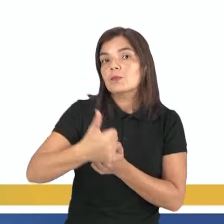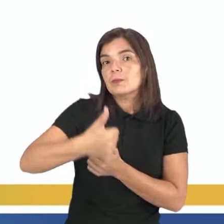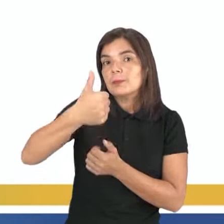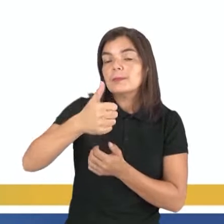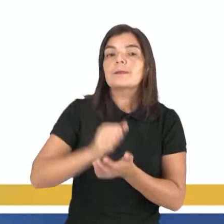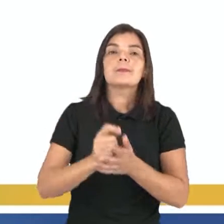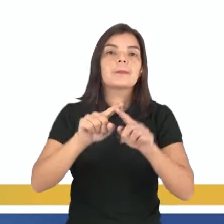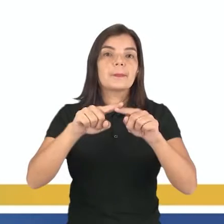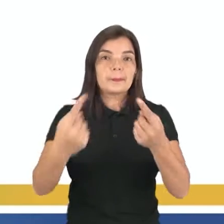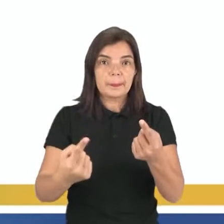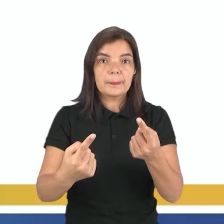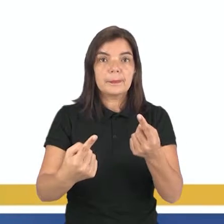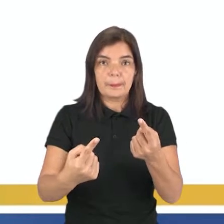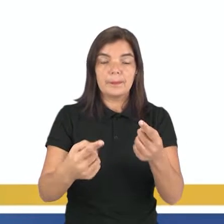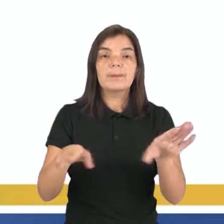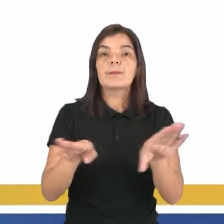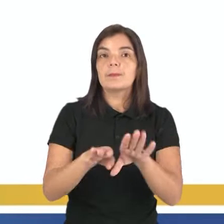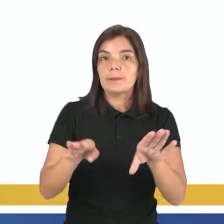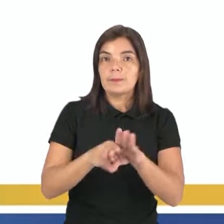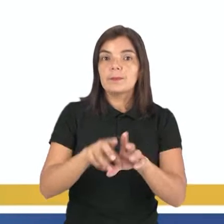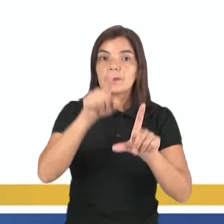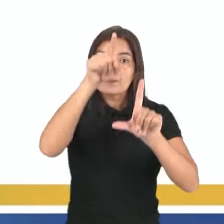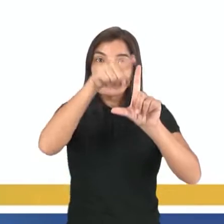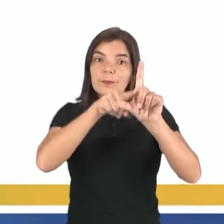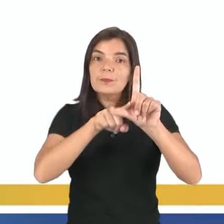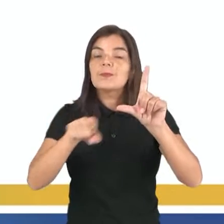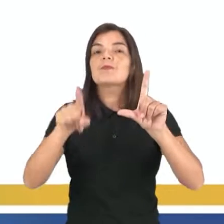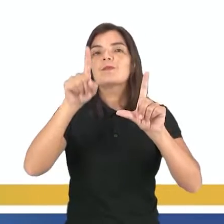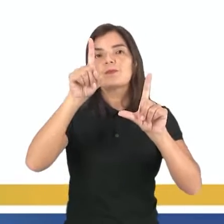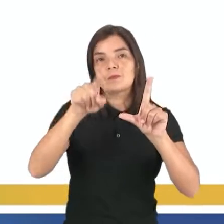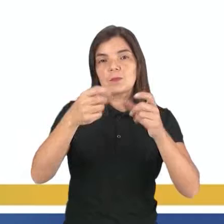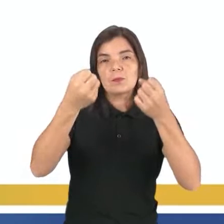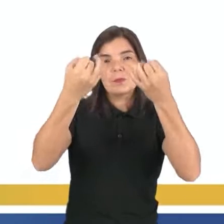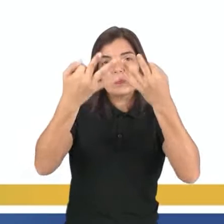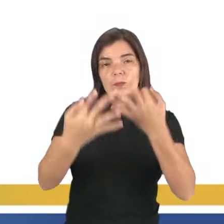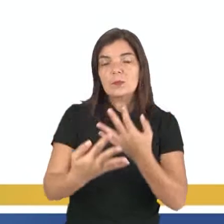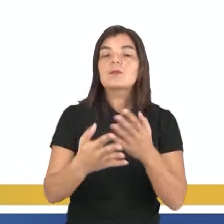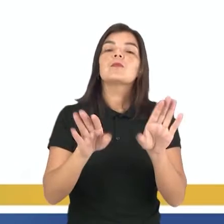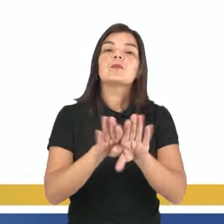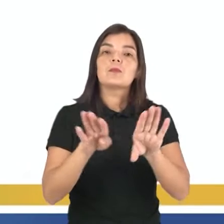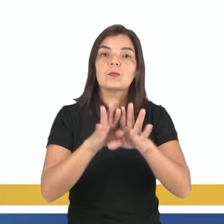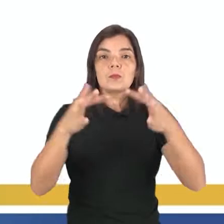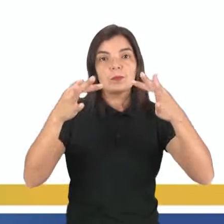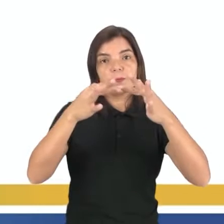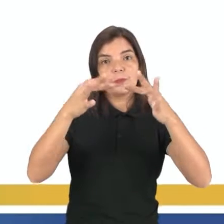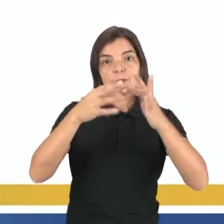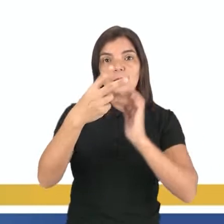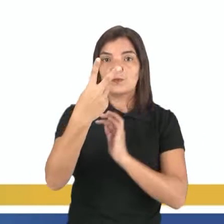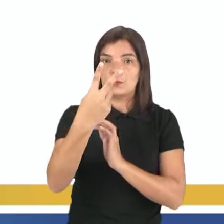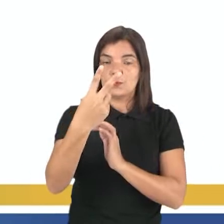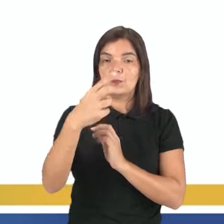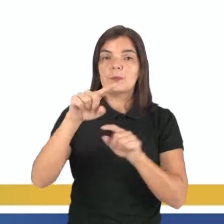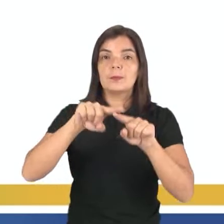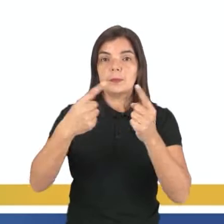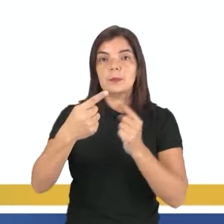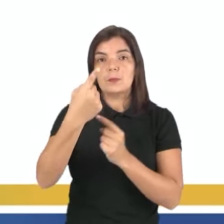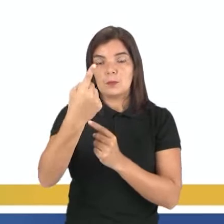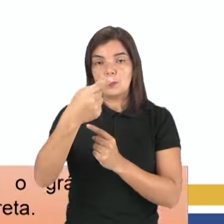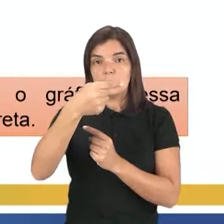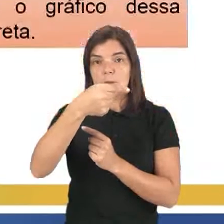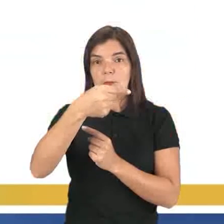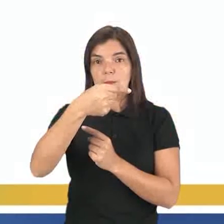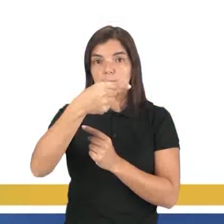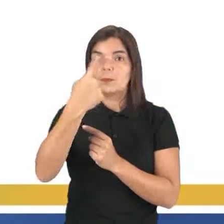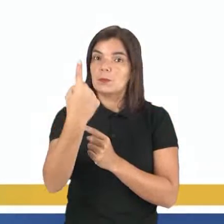ok? Mas essa carinha aí, gente, esse gráfico aí é o esboço do gráfico da função 2 mais